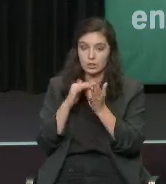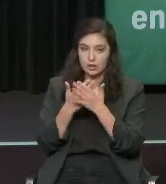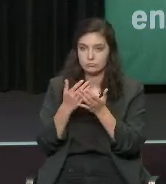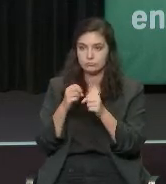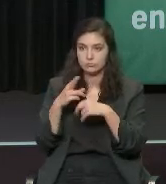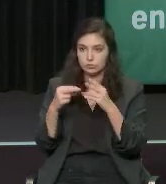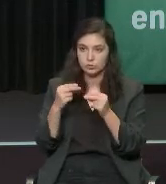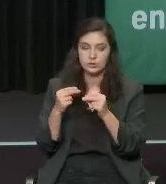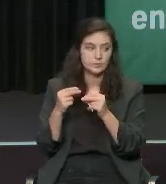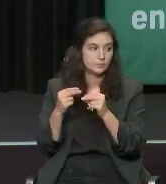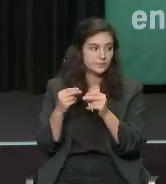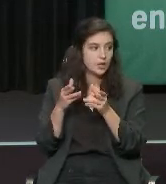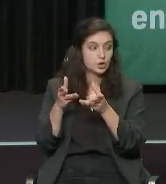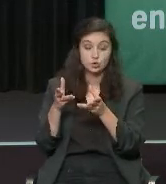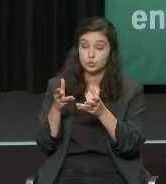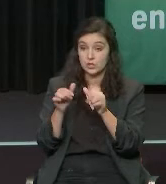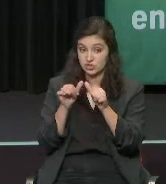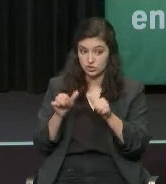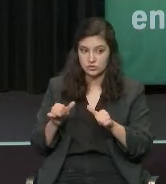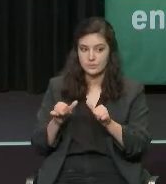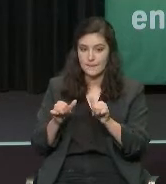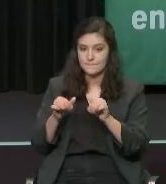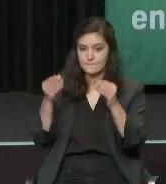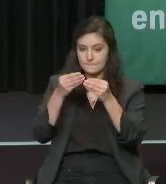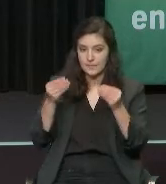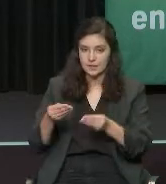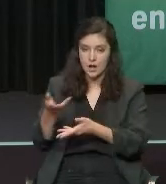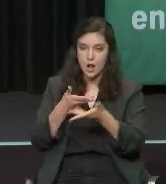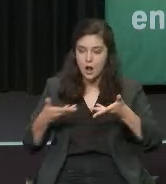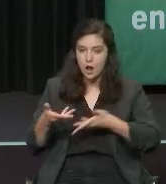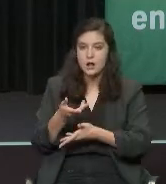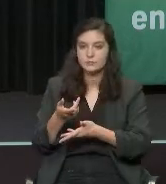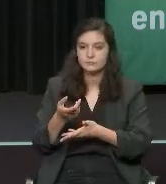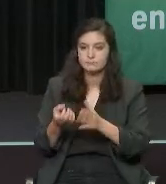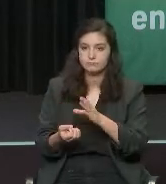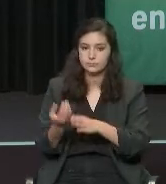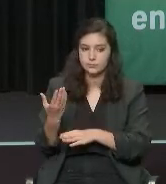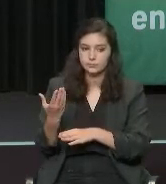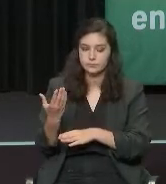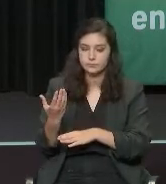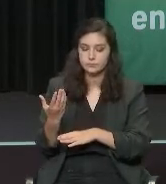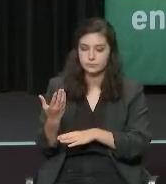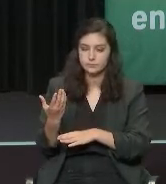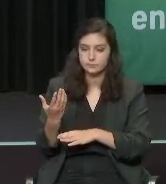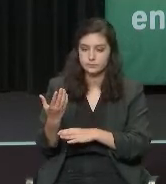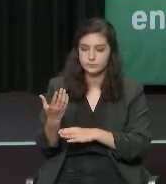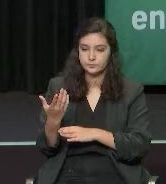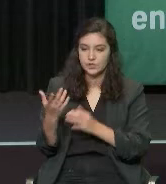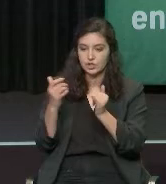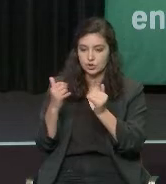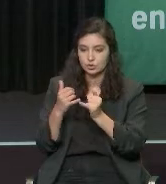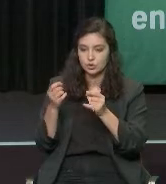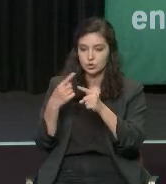ajudar ao sistema, que é uma plataforma interoperável que estamos a criar entre várias